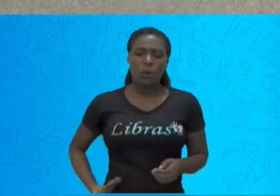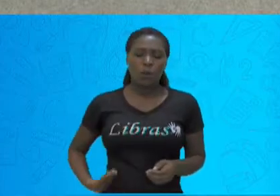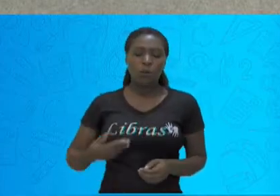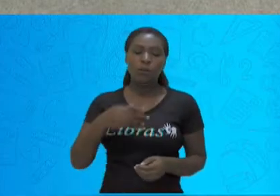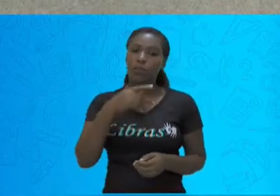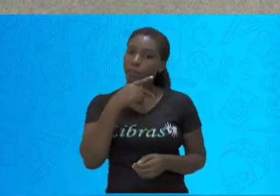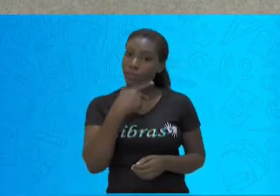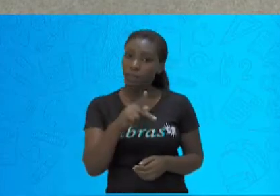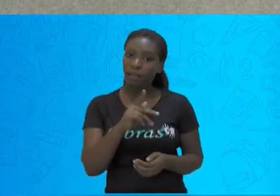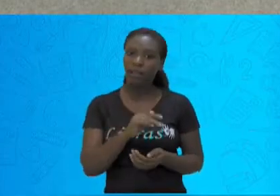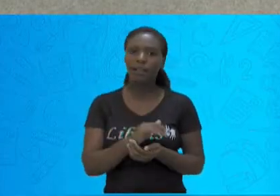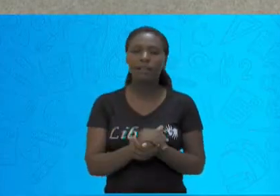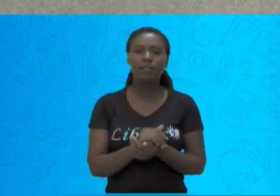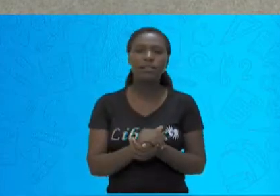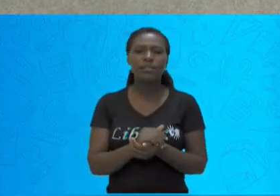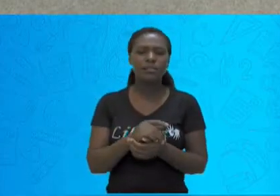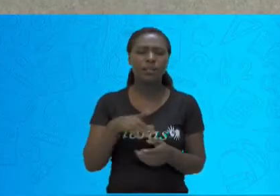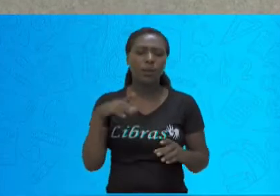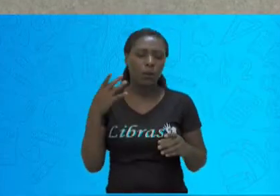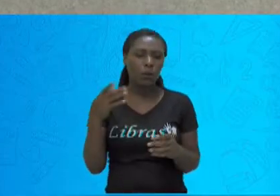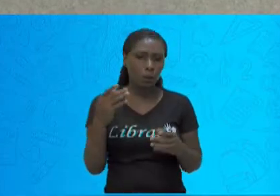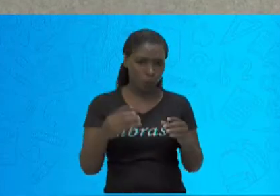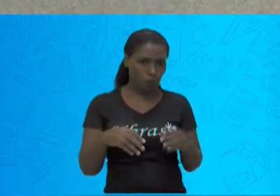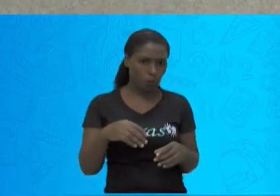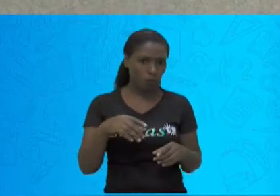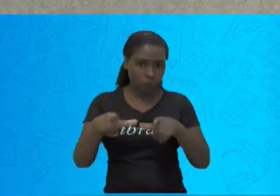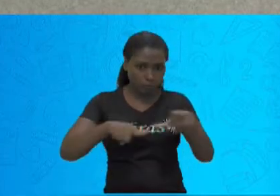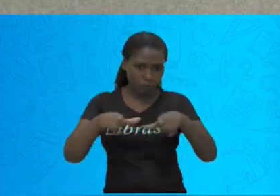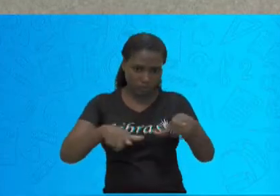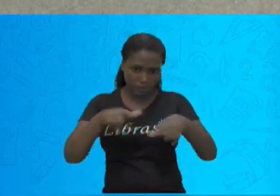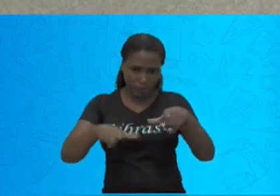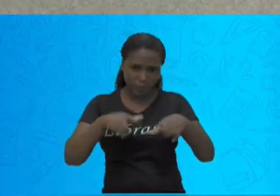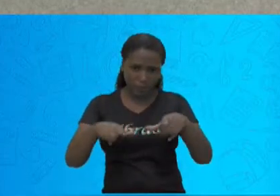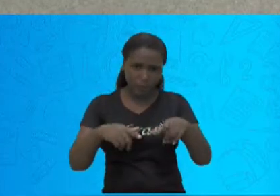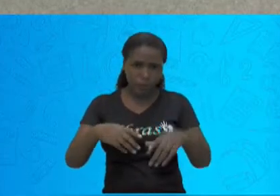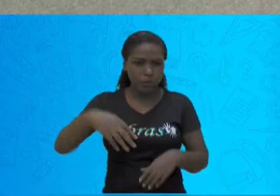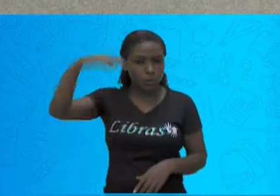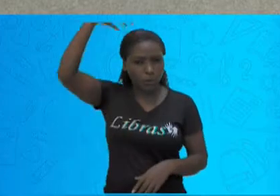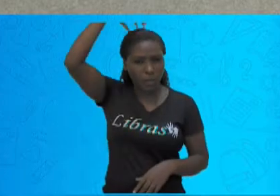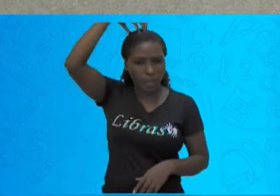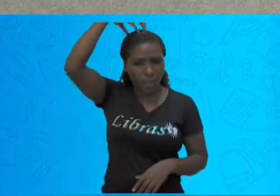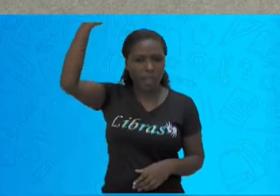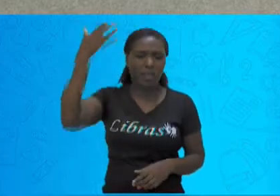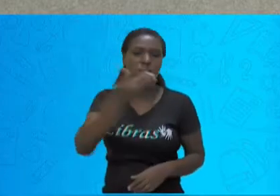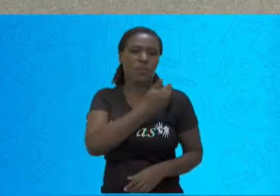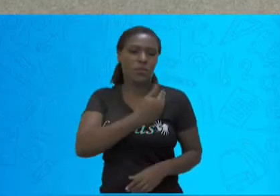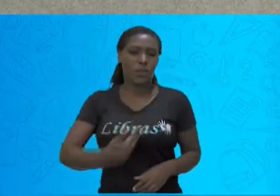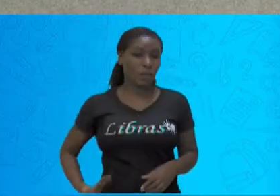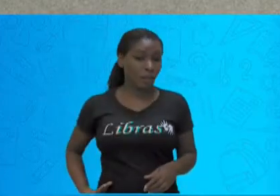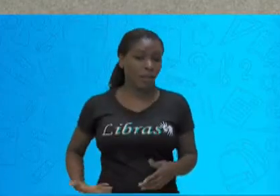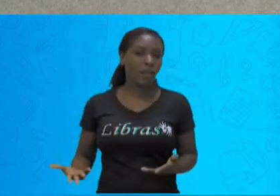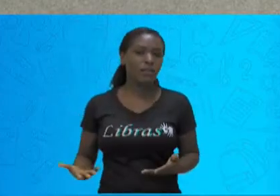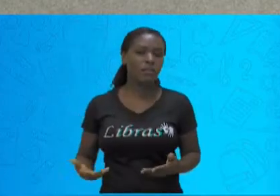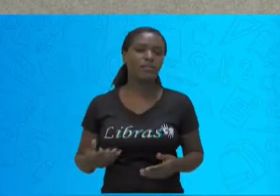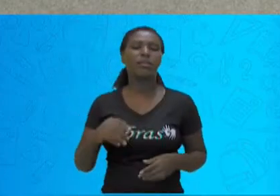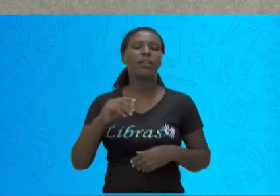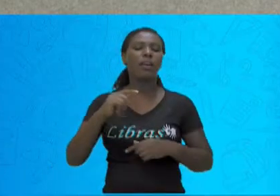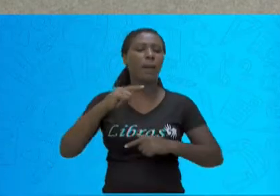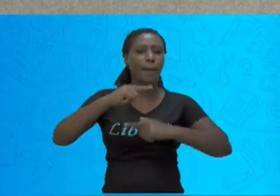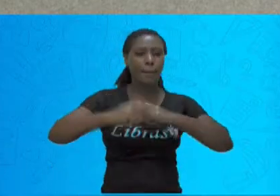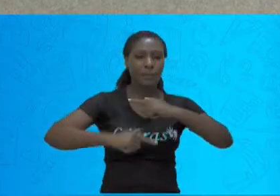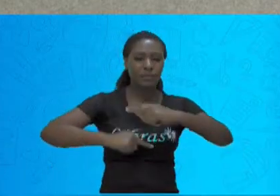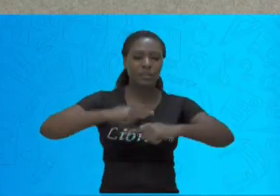cargos eram delegados pelos chefes. Ou seja, hereditário porque passava de pai para filho.